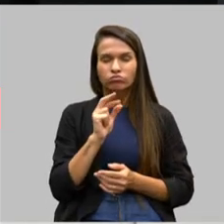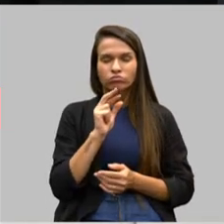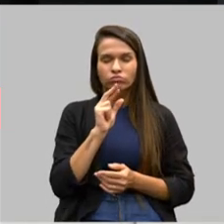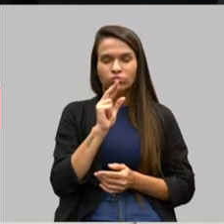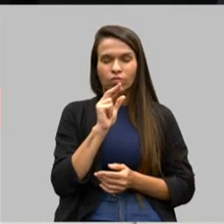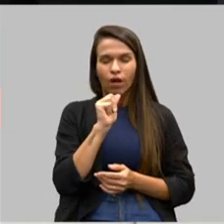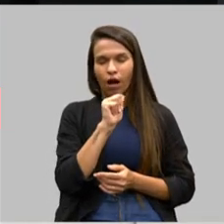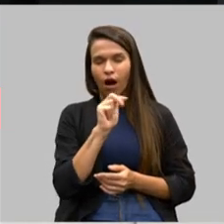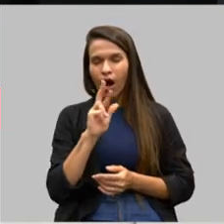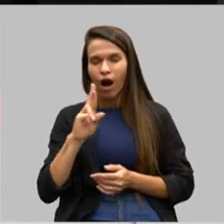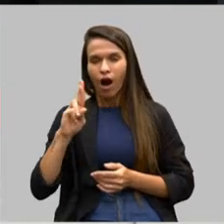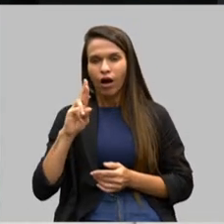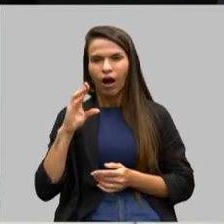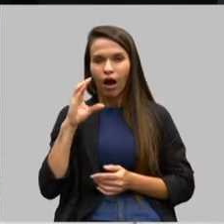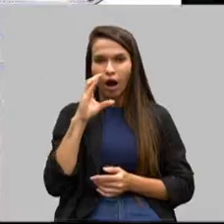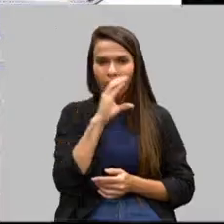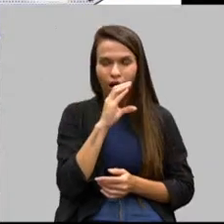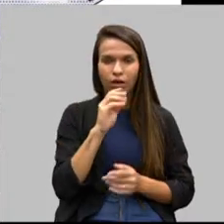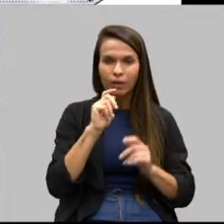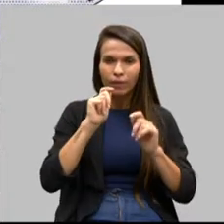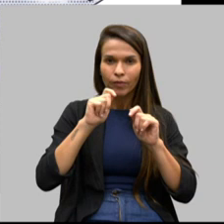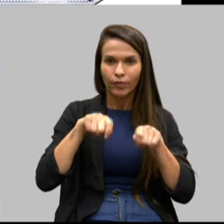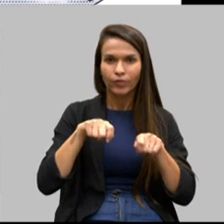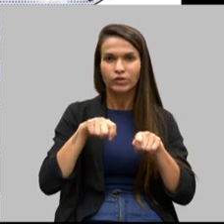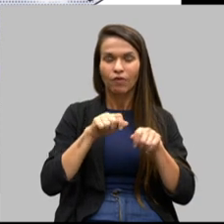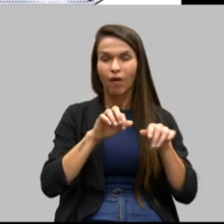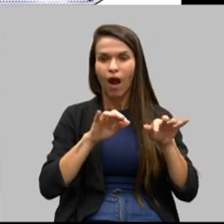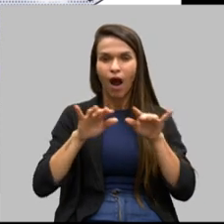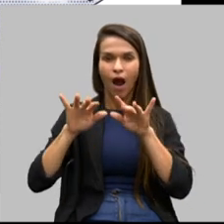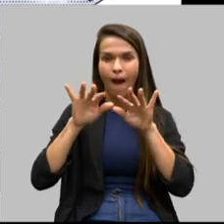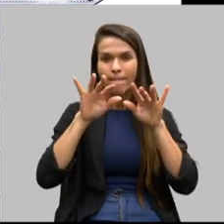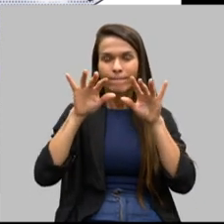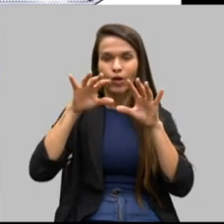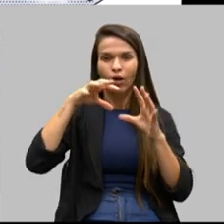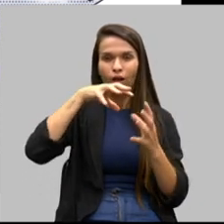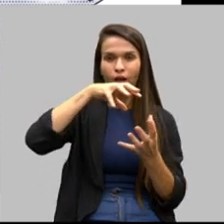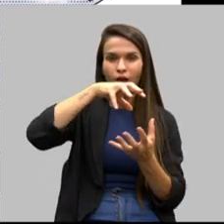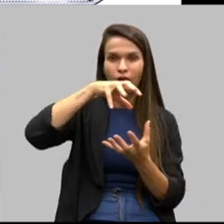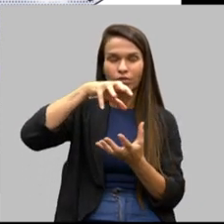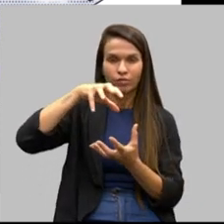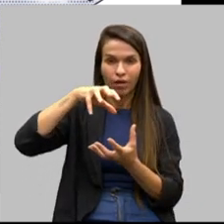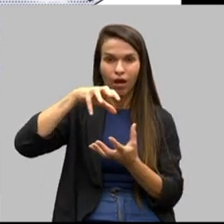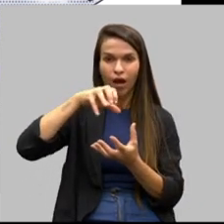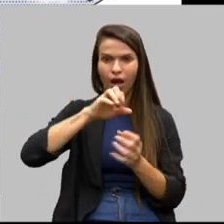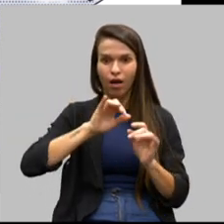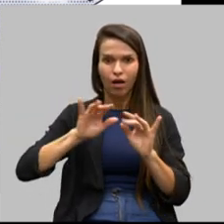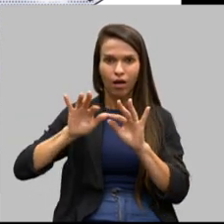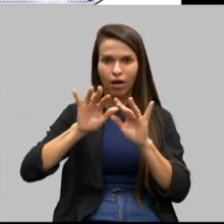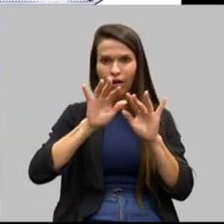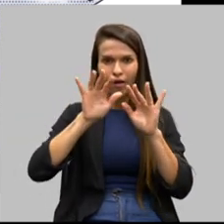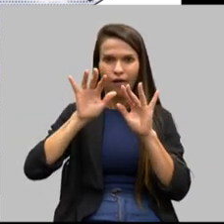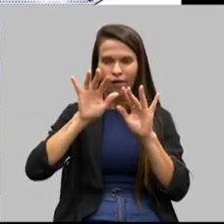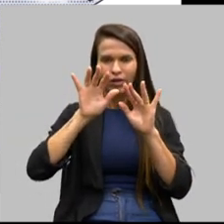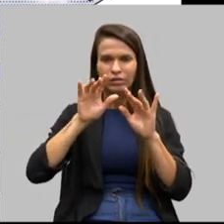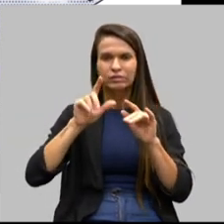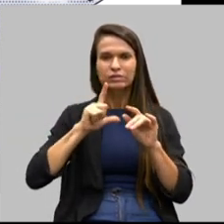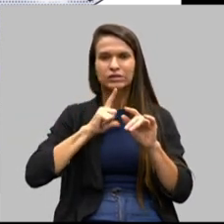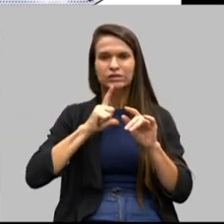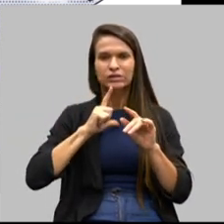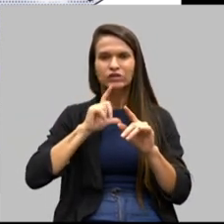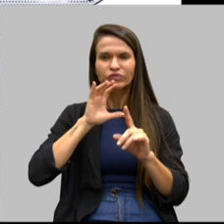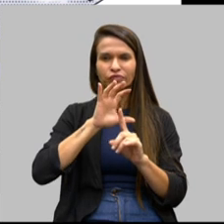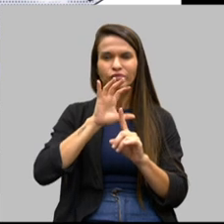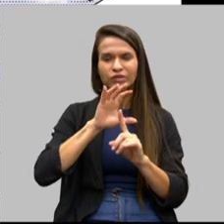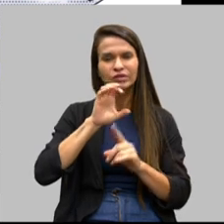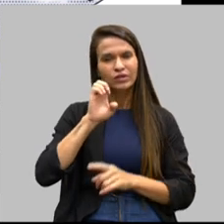maior capacidade de manter vapor na atmosfera. E vapor é um gás de efeito estufa também. Se